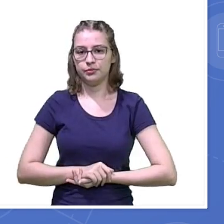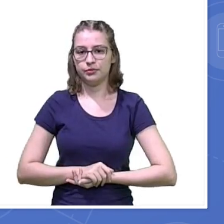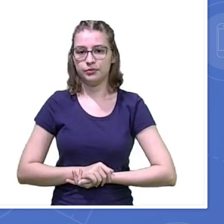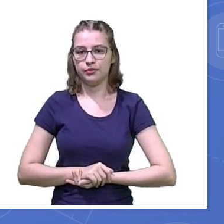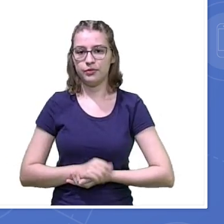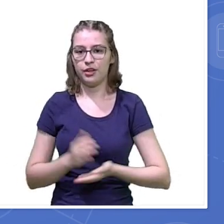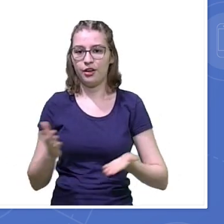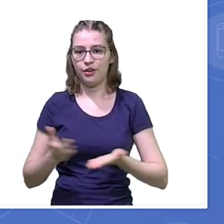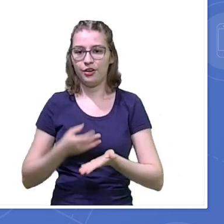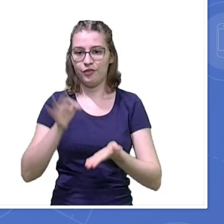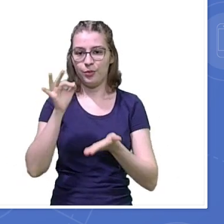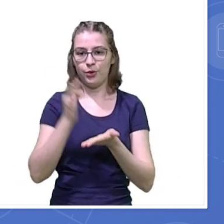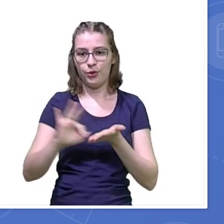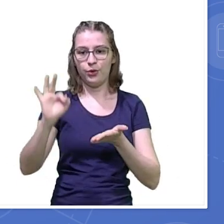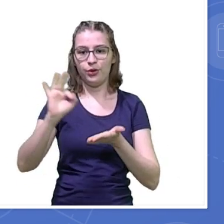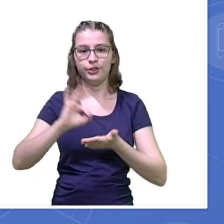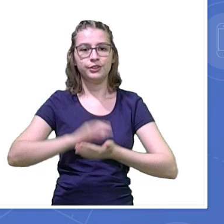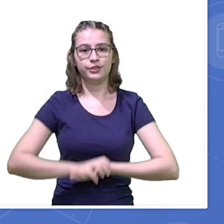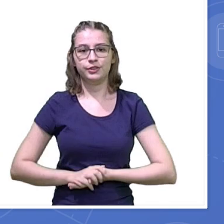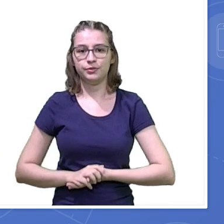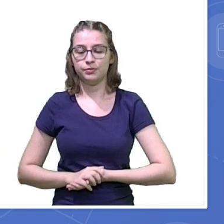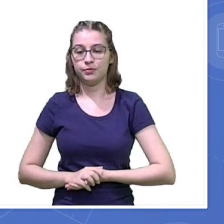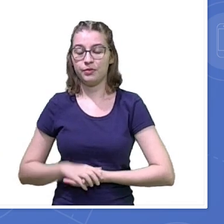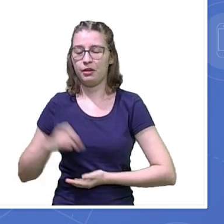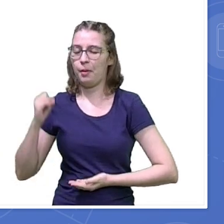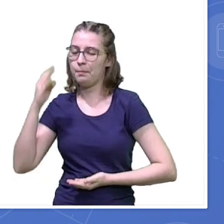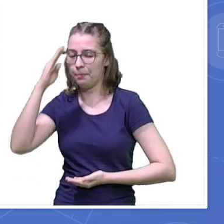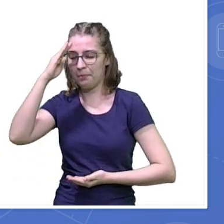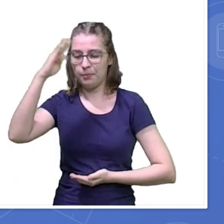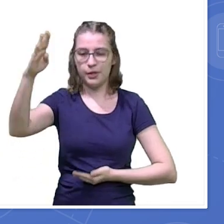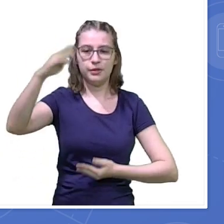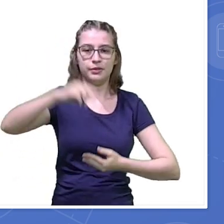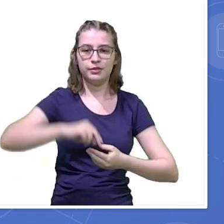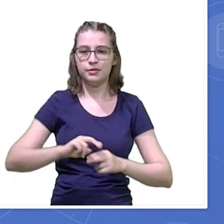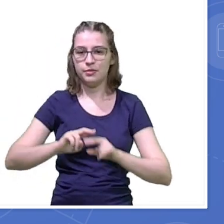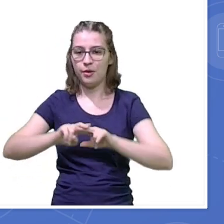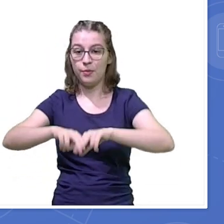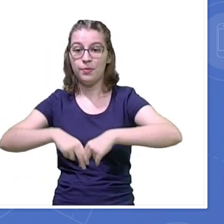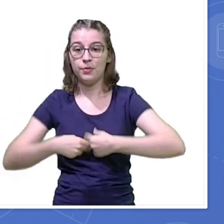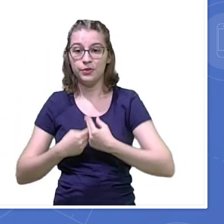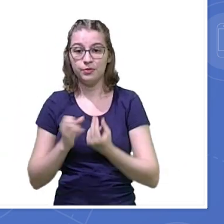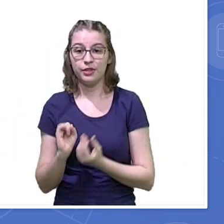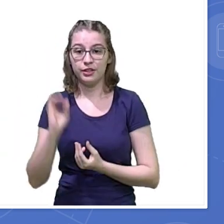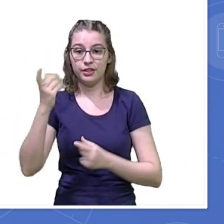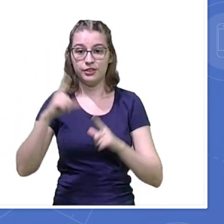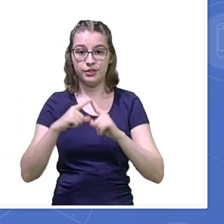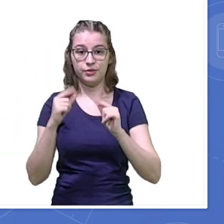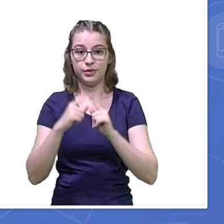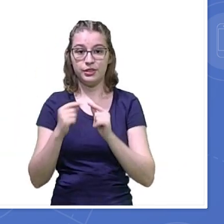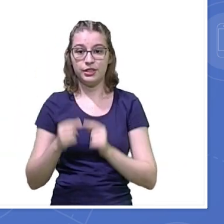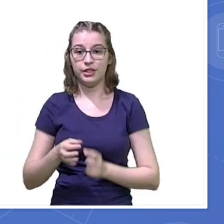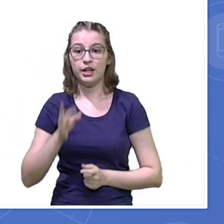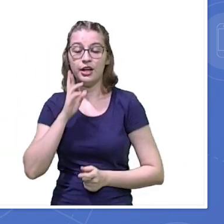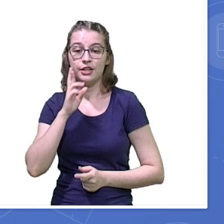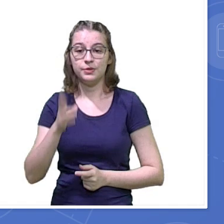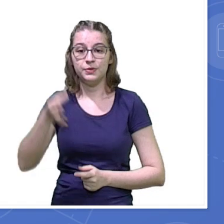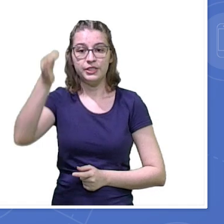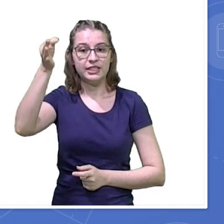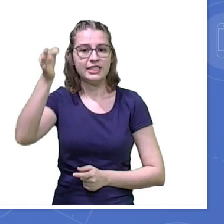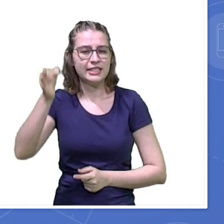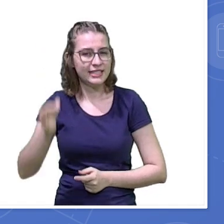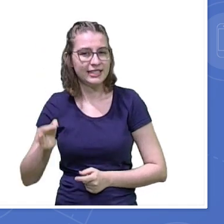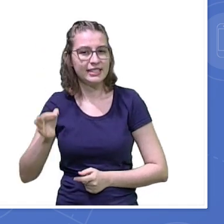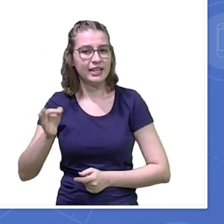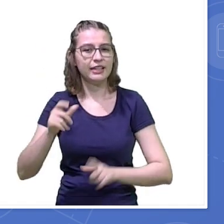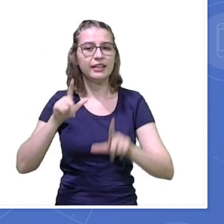nossa correção, pessoal. A principal motivação para a construção de Brasília, a alternativa correta aí